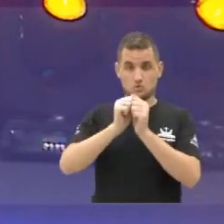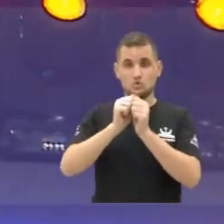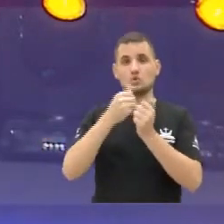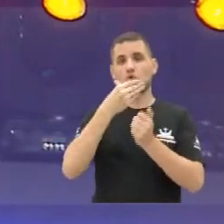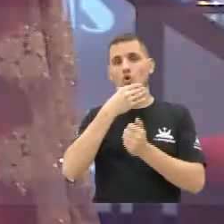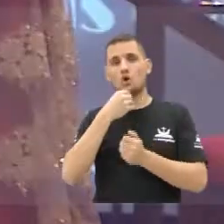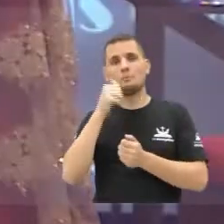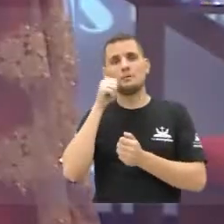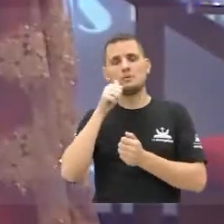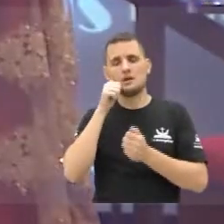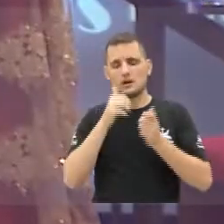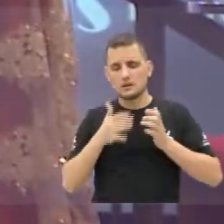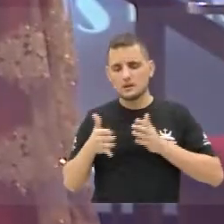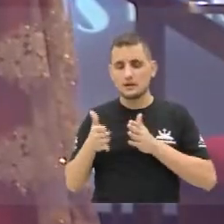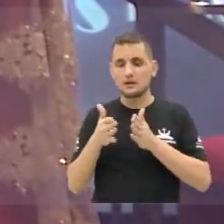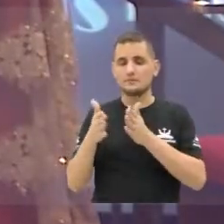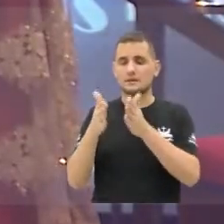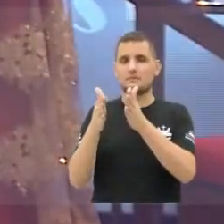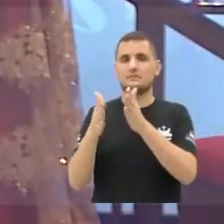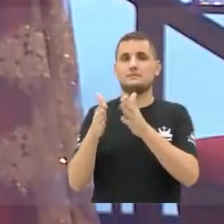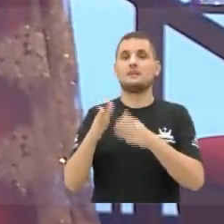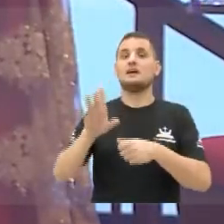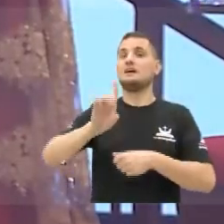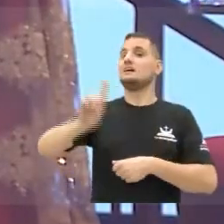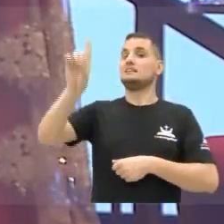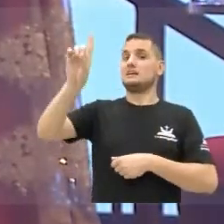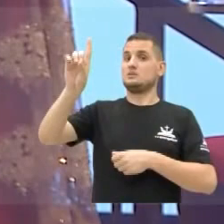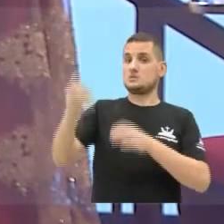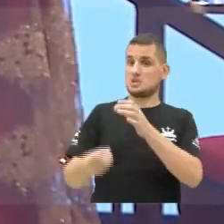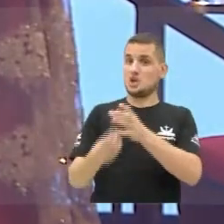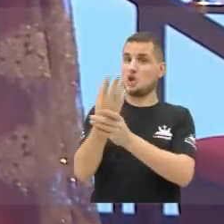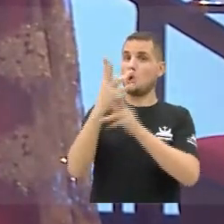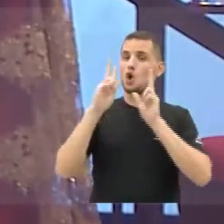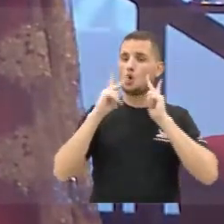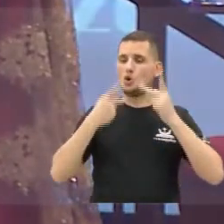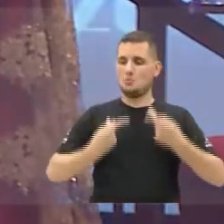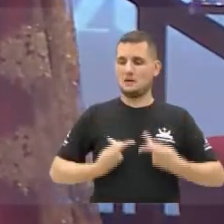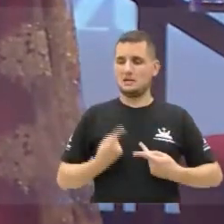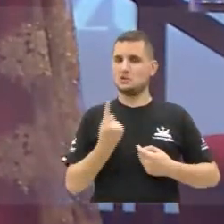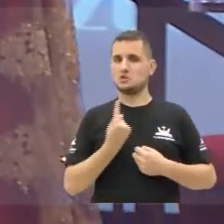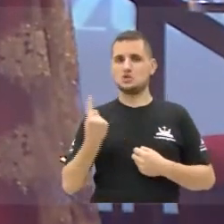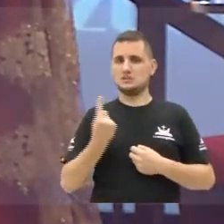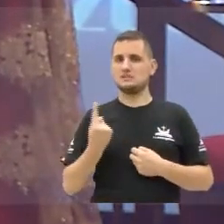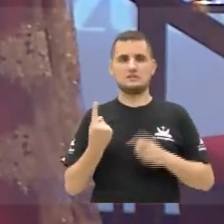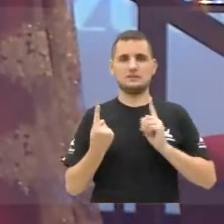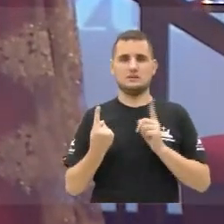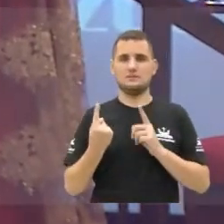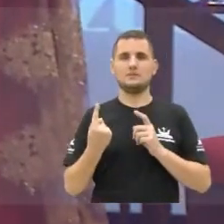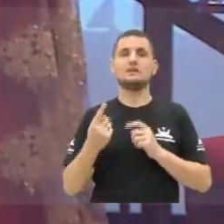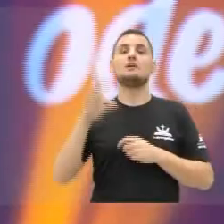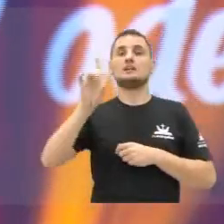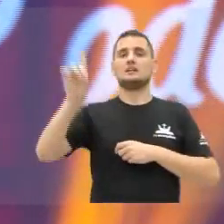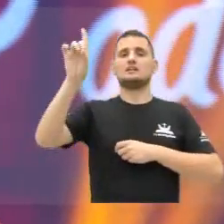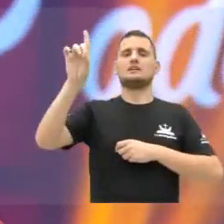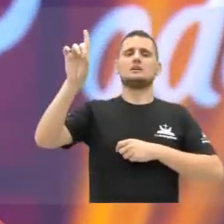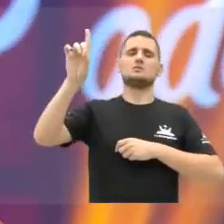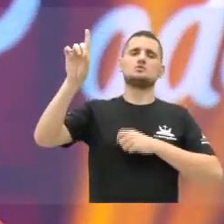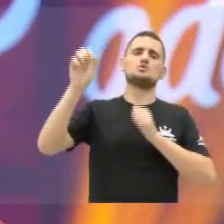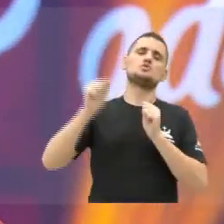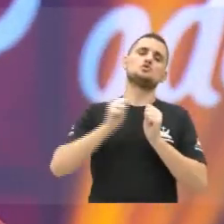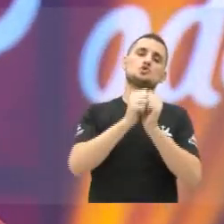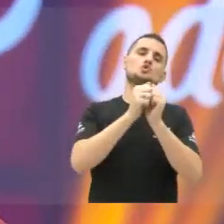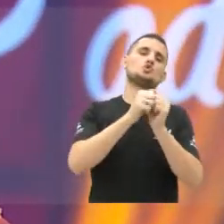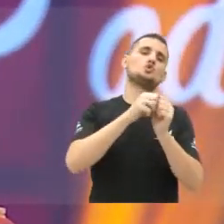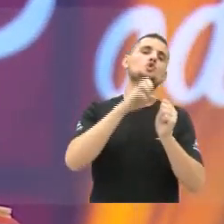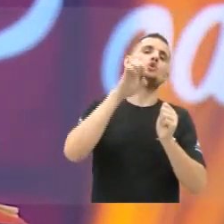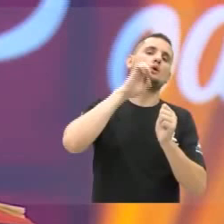Deus não fez o ser humano para estar só. Então Deus caminhava com Adão e Eva no jardim,